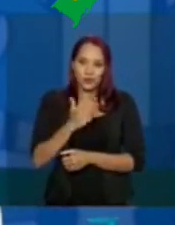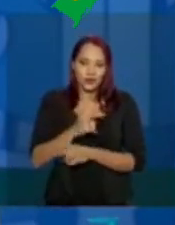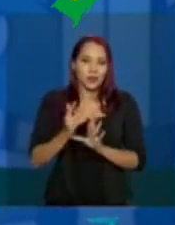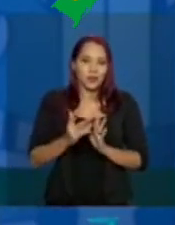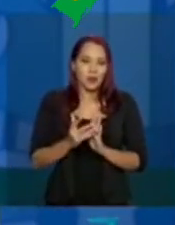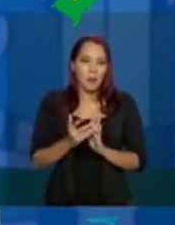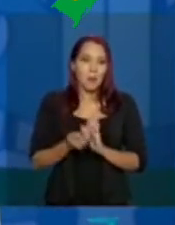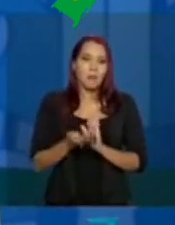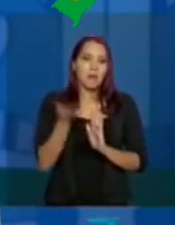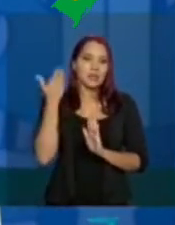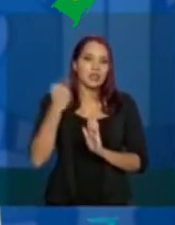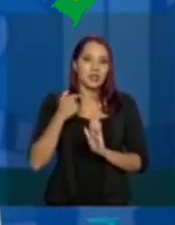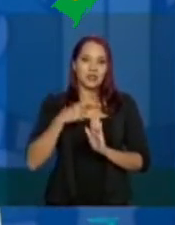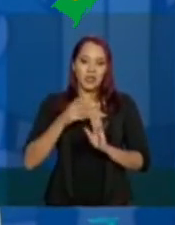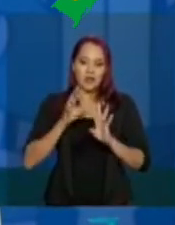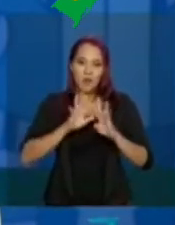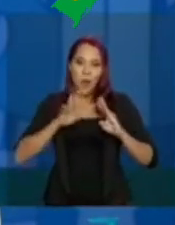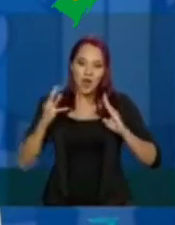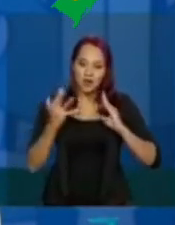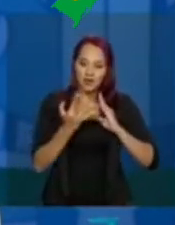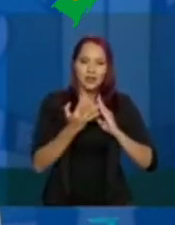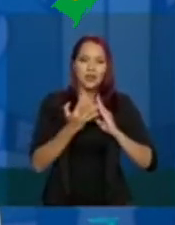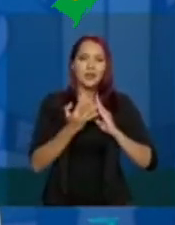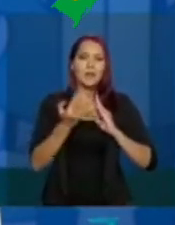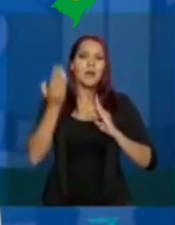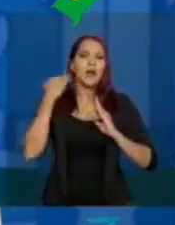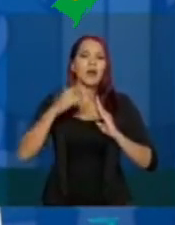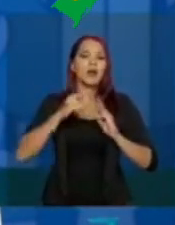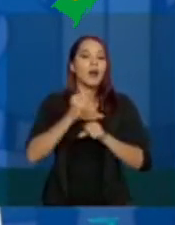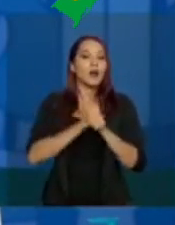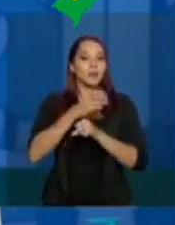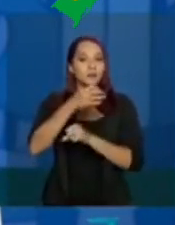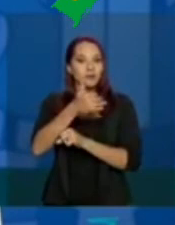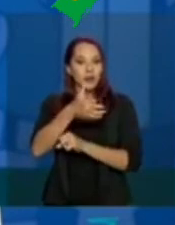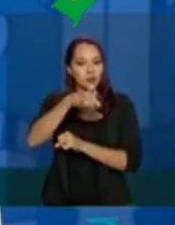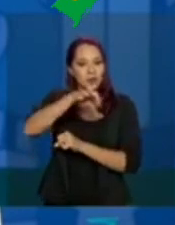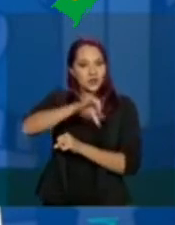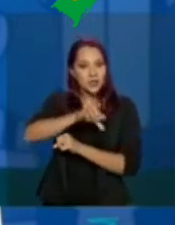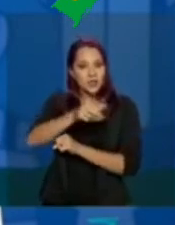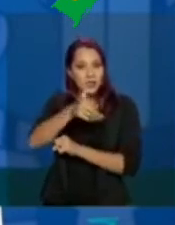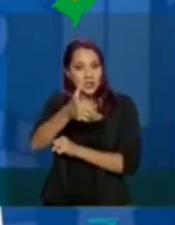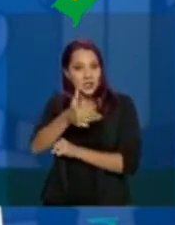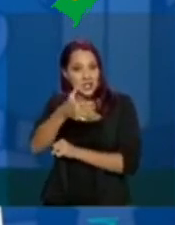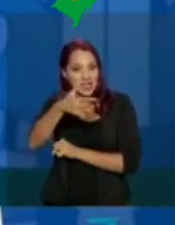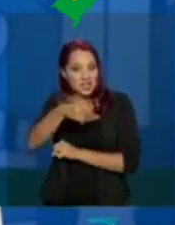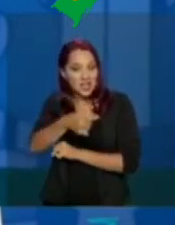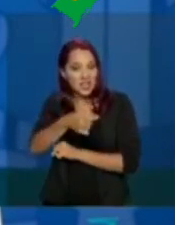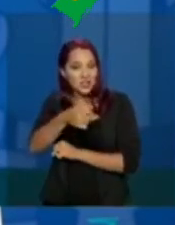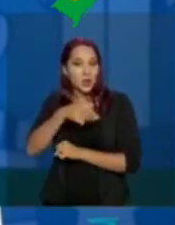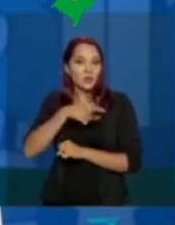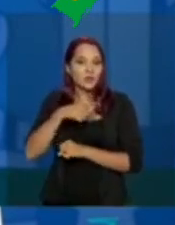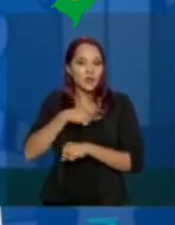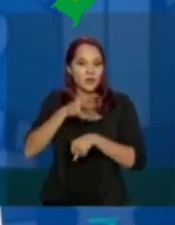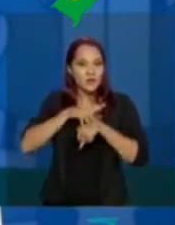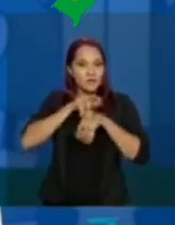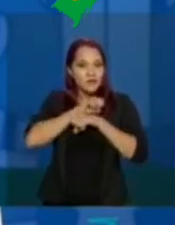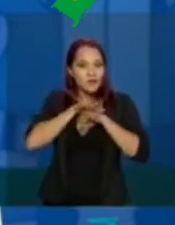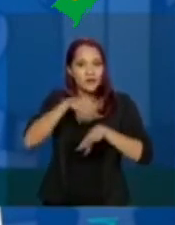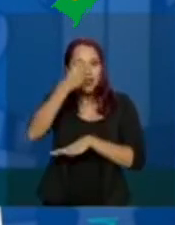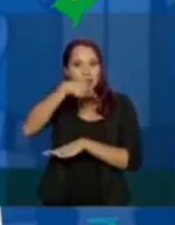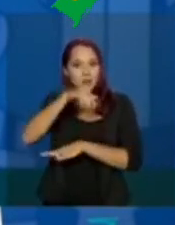que existiu quarentena nesse país foi em 1917, na gripe espanhola. Essa questão de sair